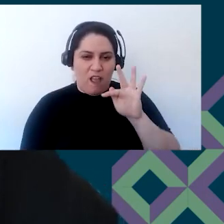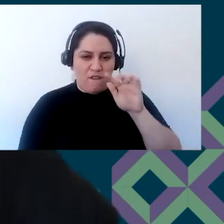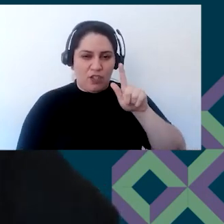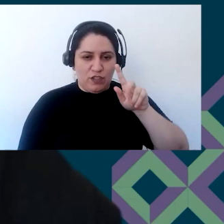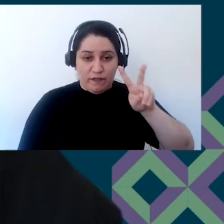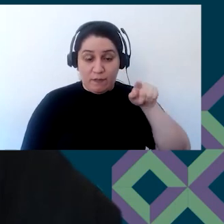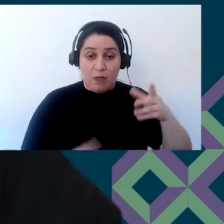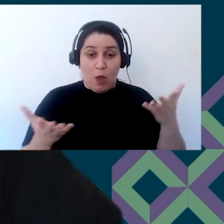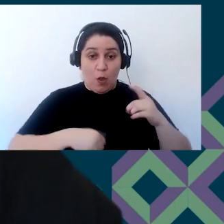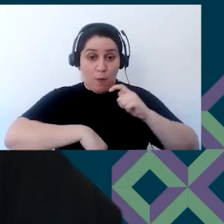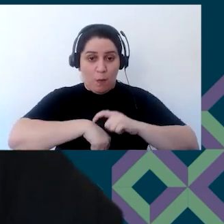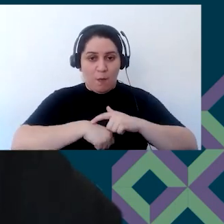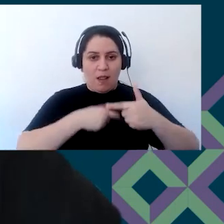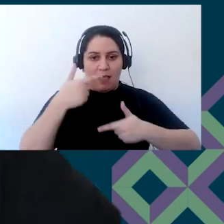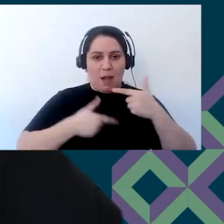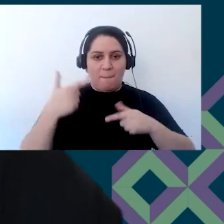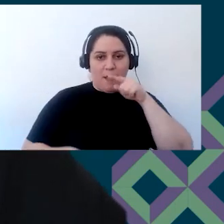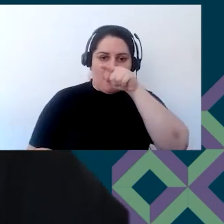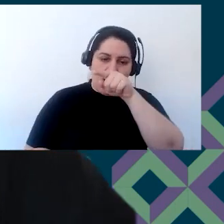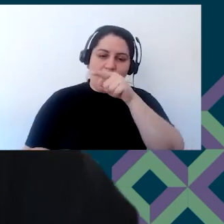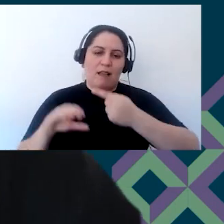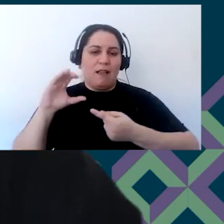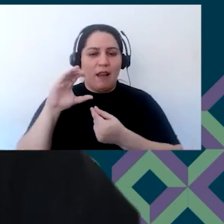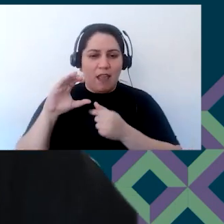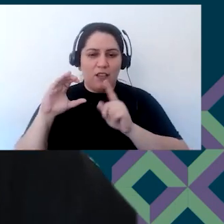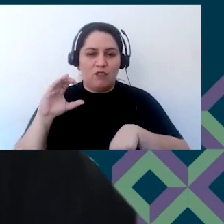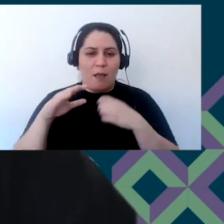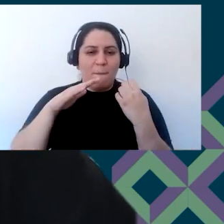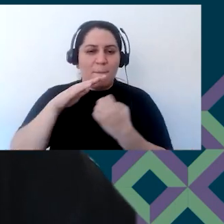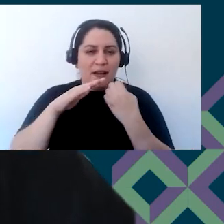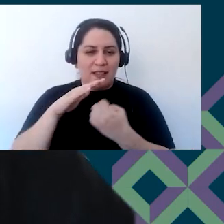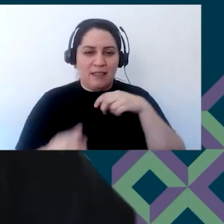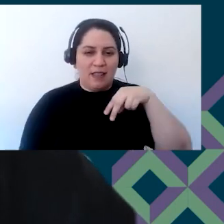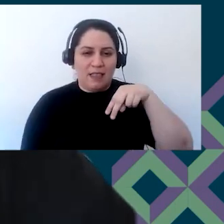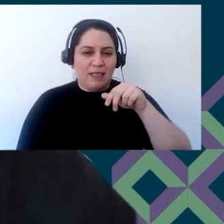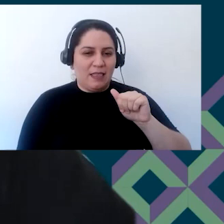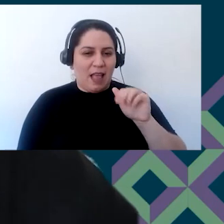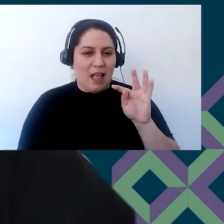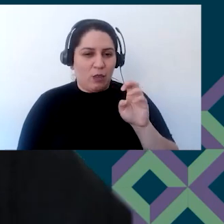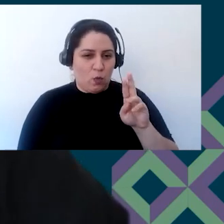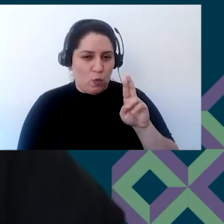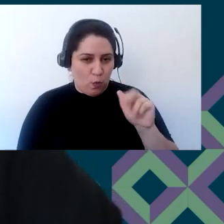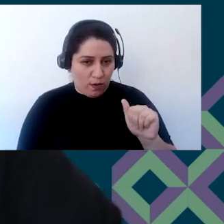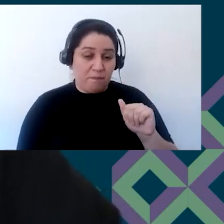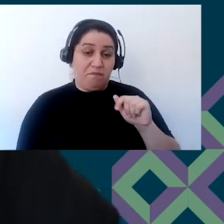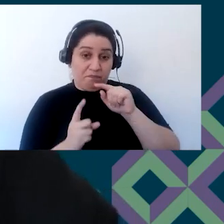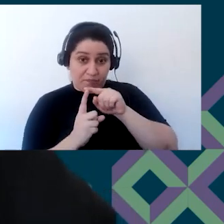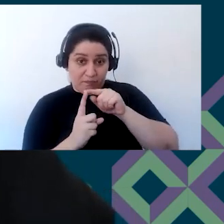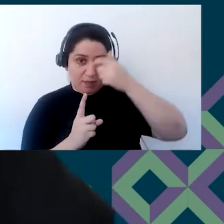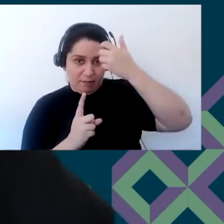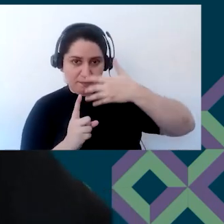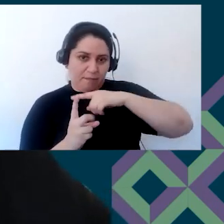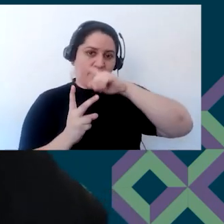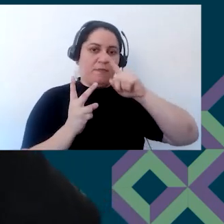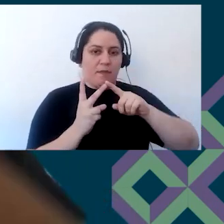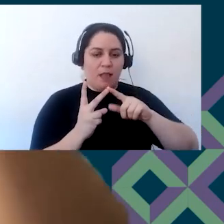de desenvolvimento da plataforma financeira. E temos junto com ela a Isabela Cardoso, que é uma pessoa desenvolvedora